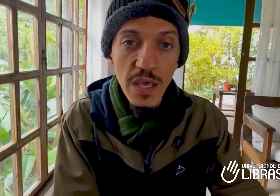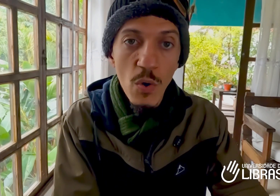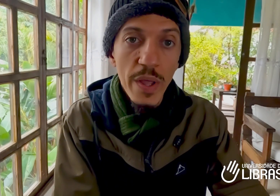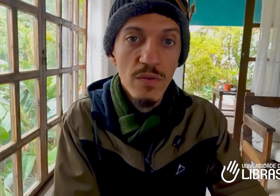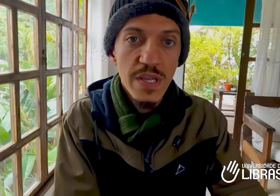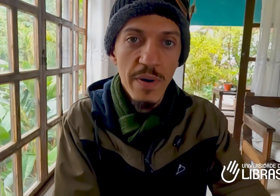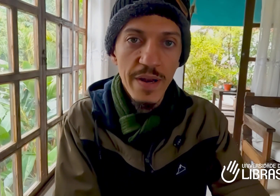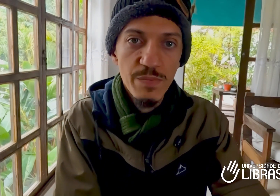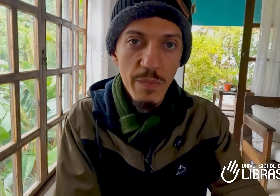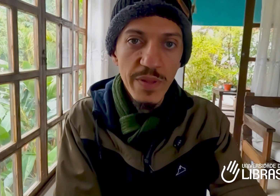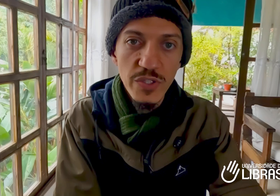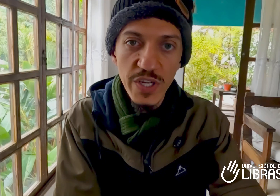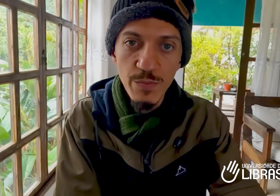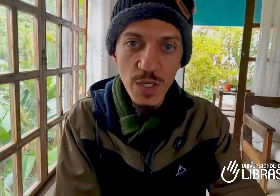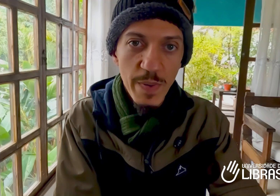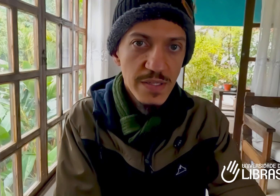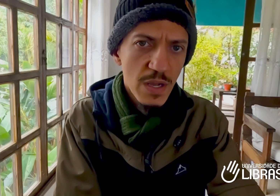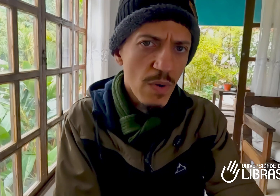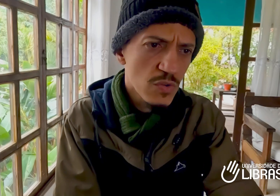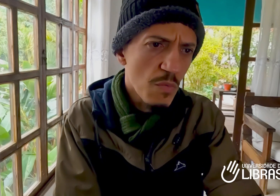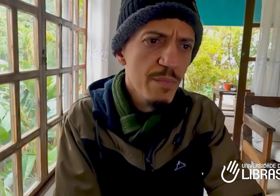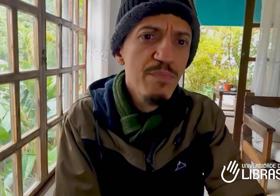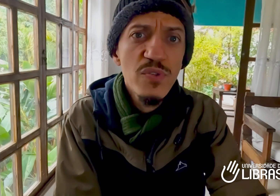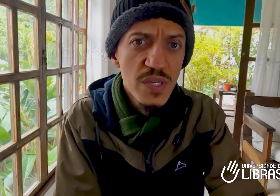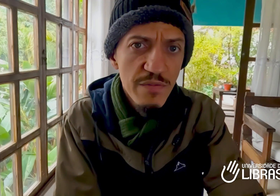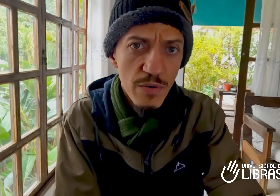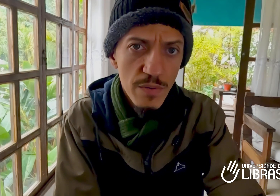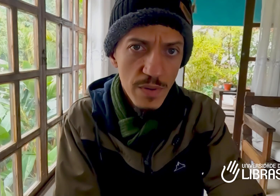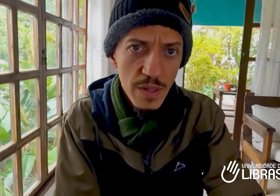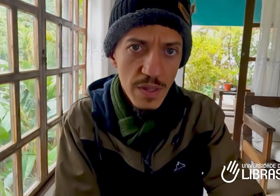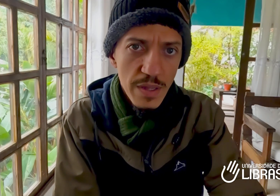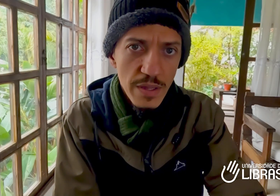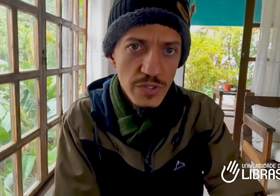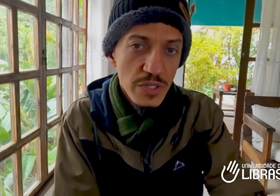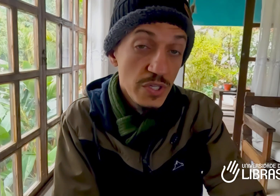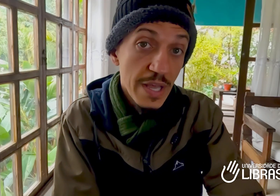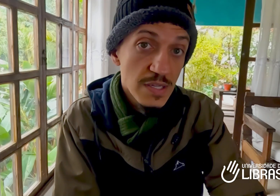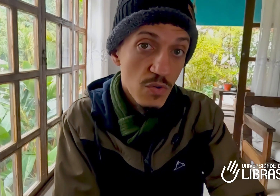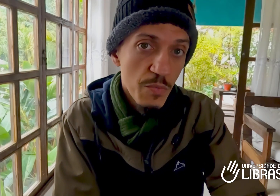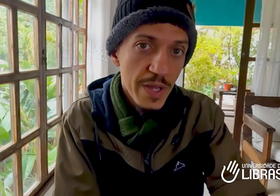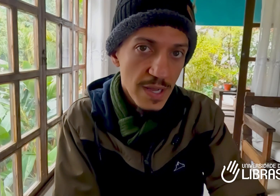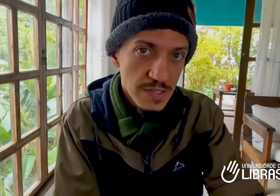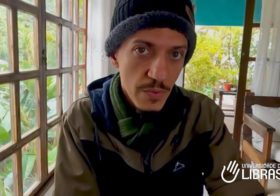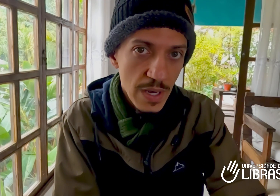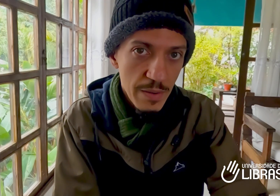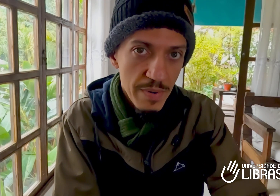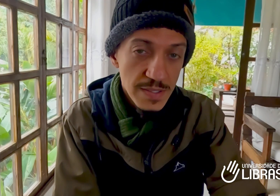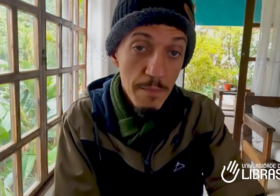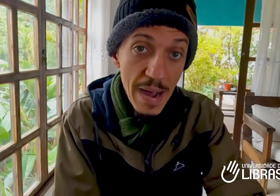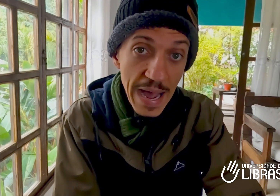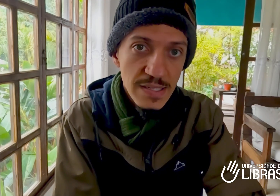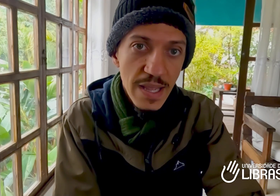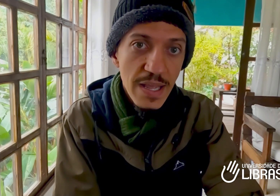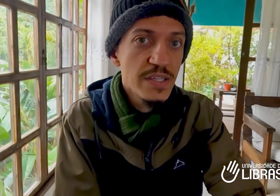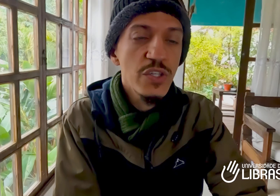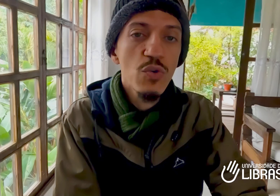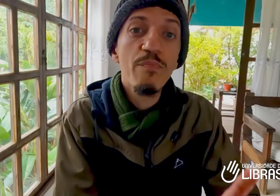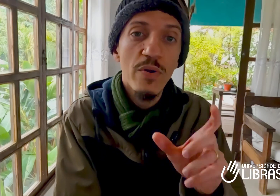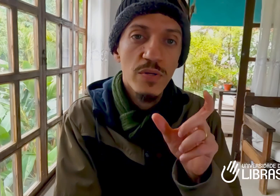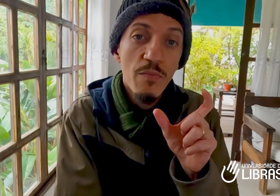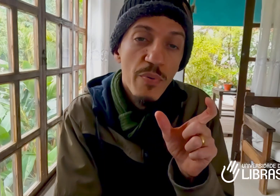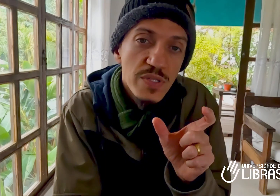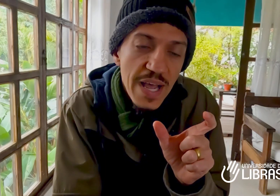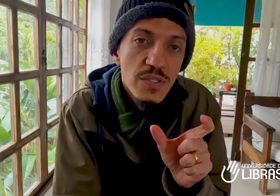sei que 8 semanas para muita gente pode parecer quase como impossível de ter essa comunicação em Libras, mas existe